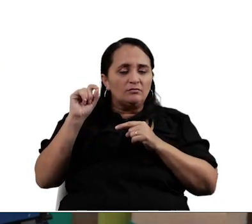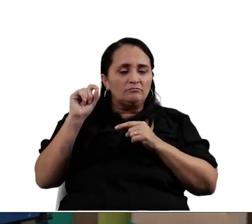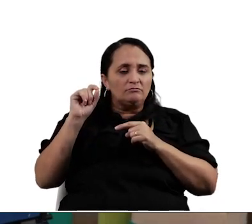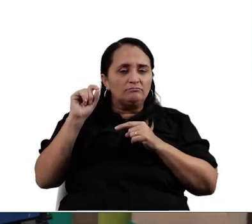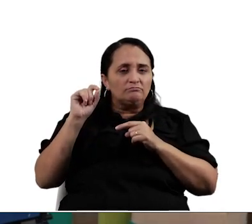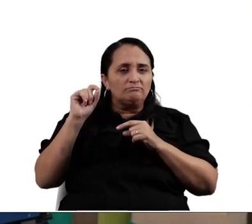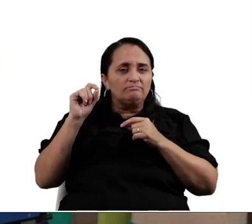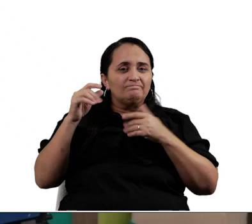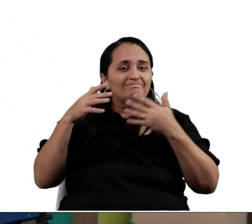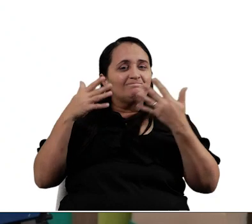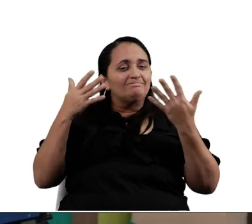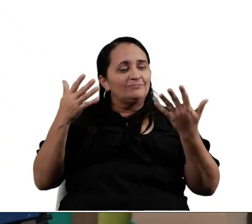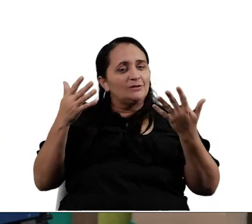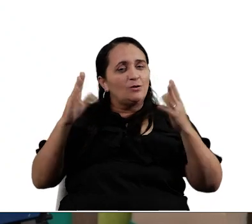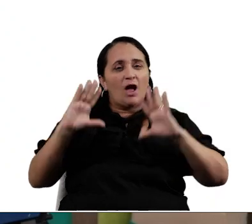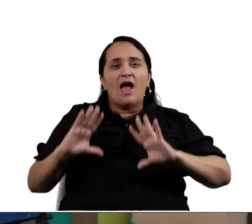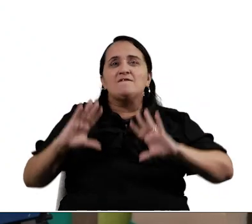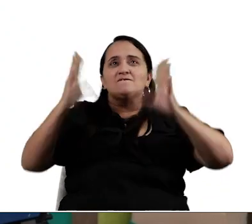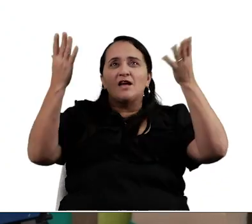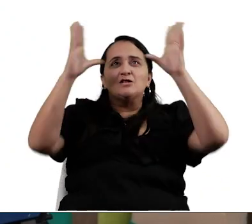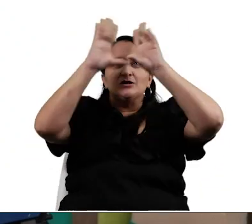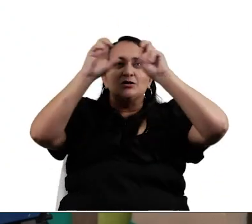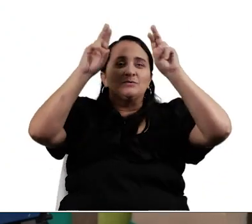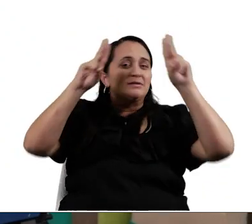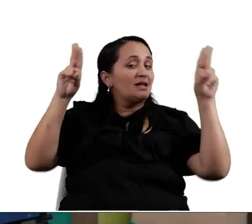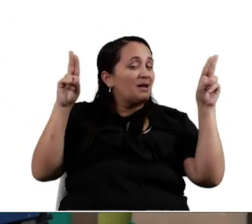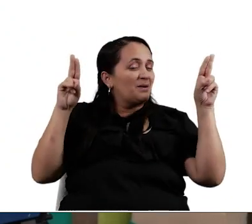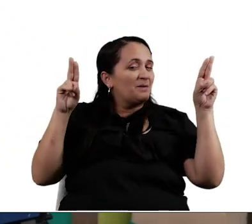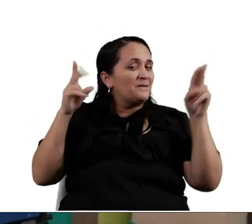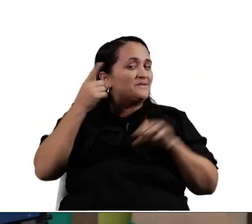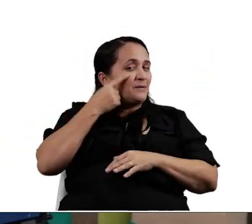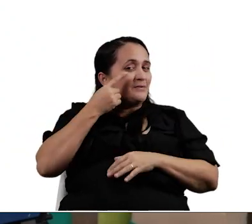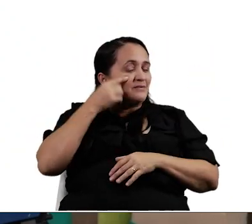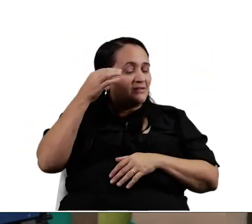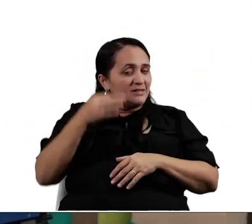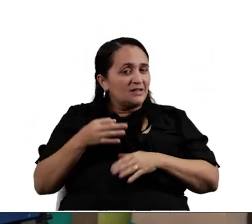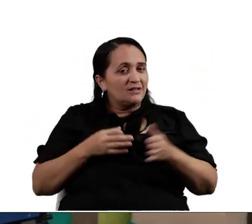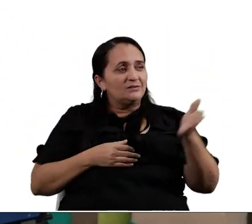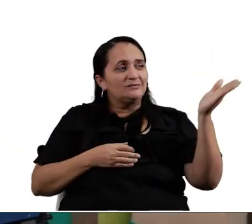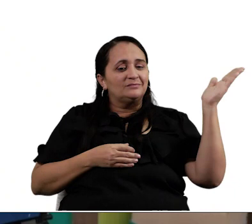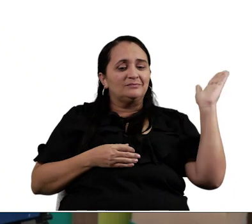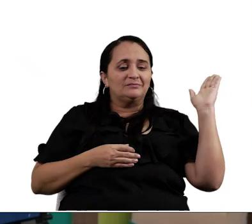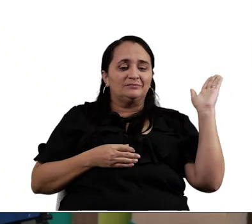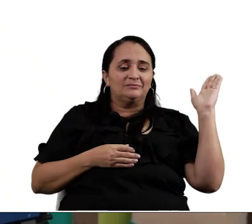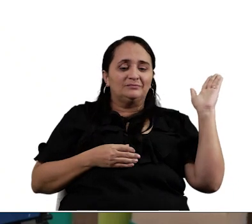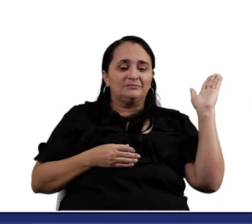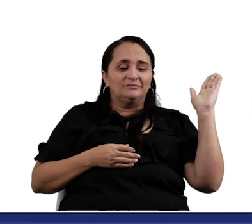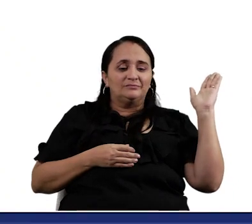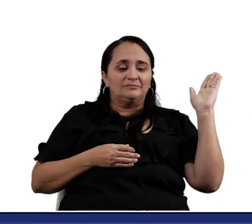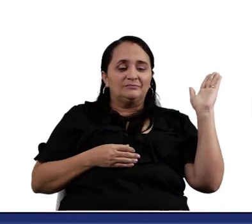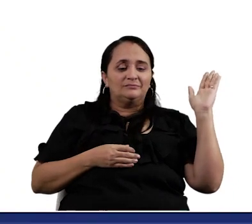a festa no céu, gente, não é verdade? Vocês falaram isso, não foi? Vamos ver se vocês acertaram. Vocês estão ligados, eu sei.